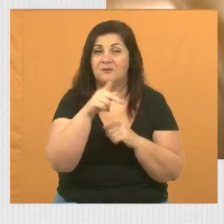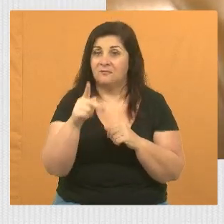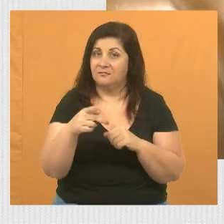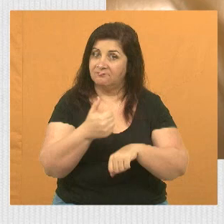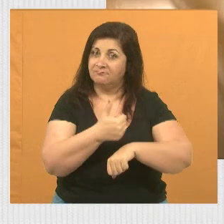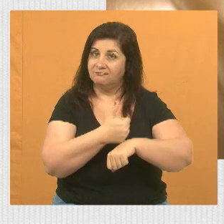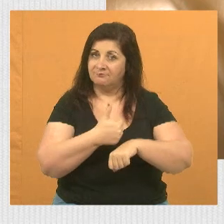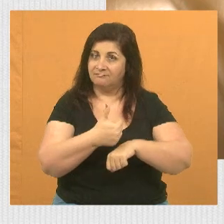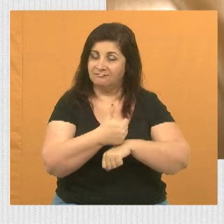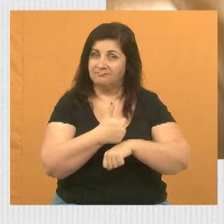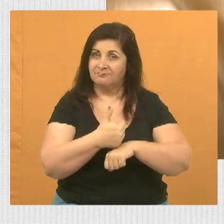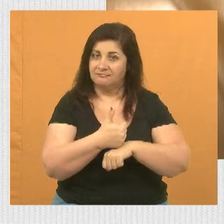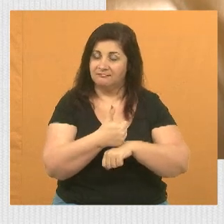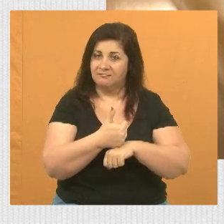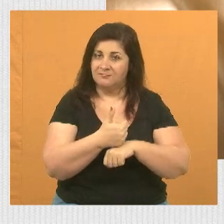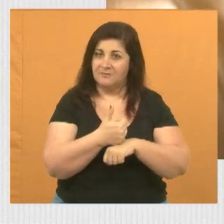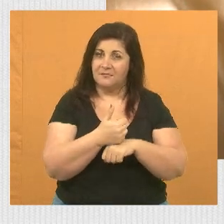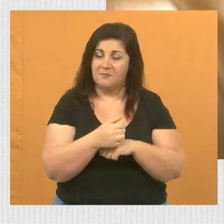profissão muito